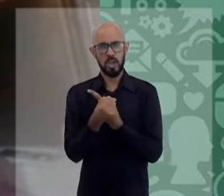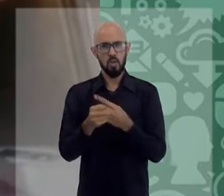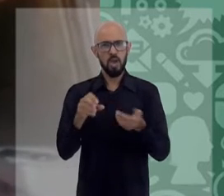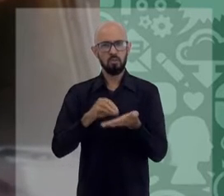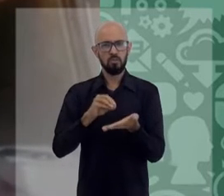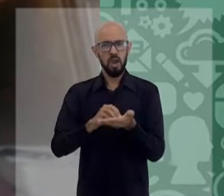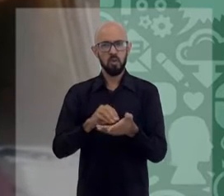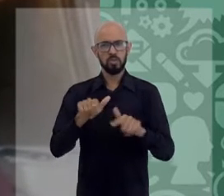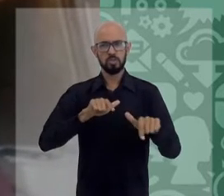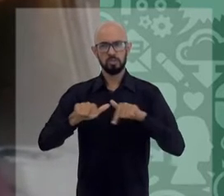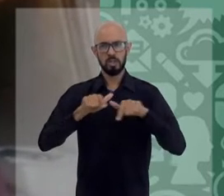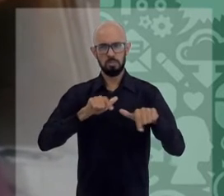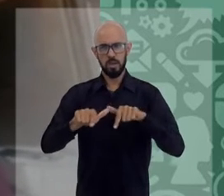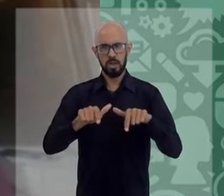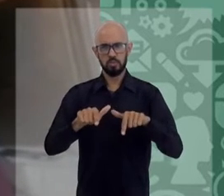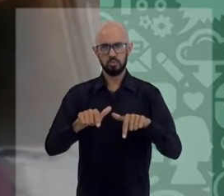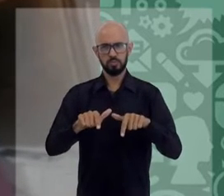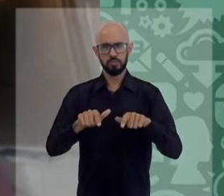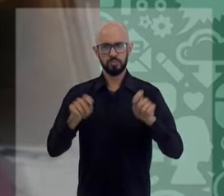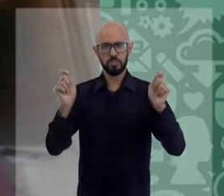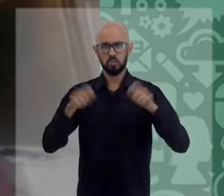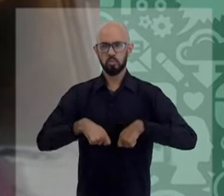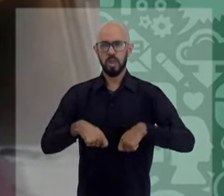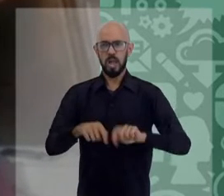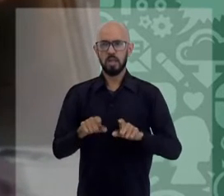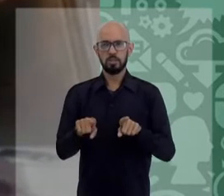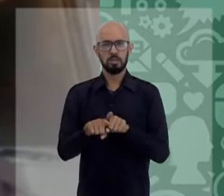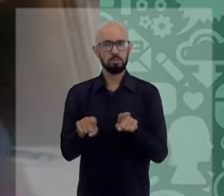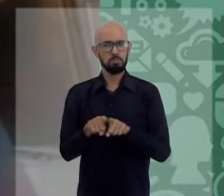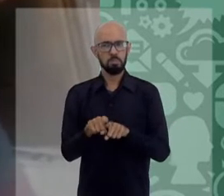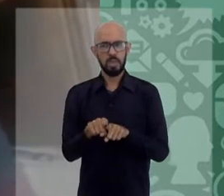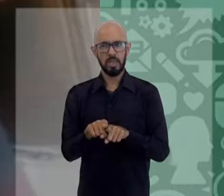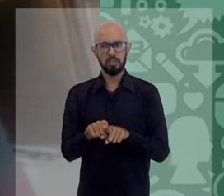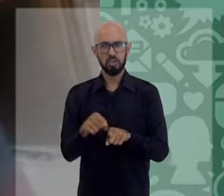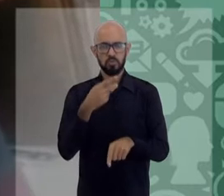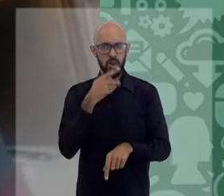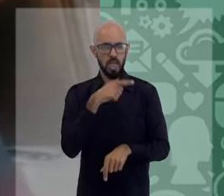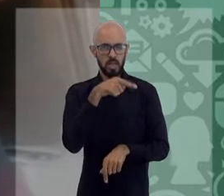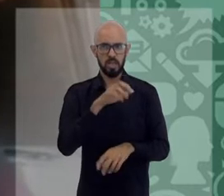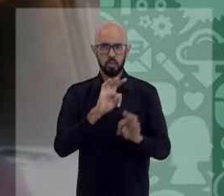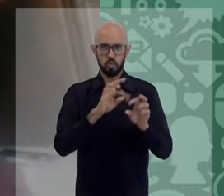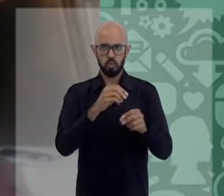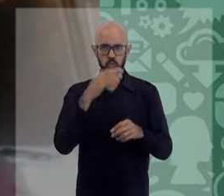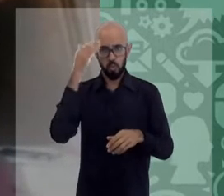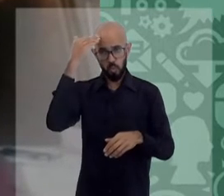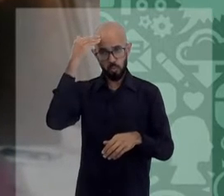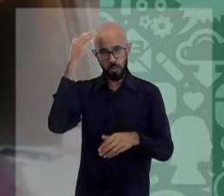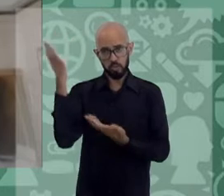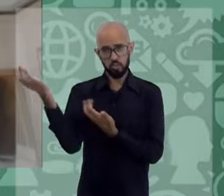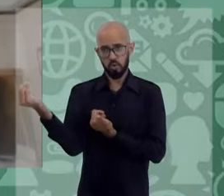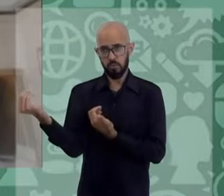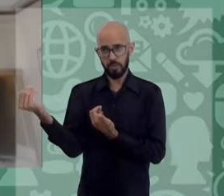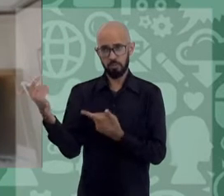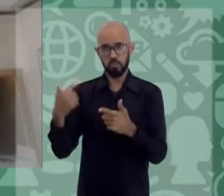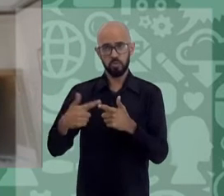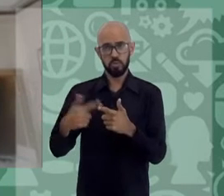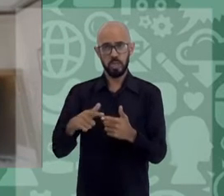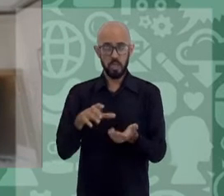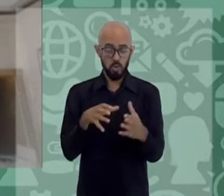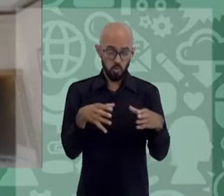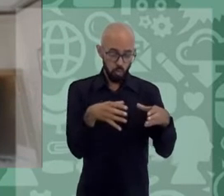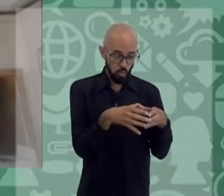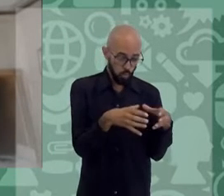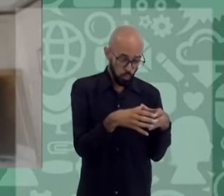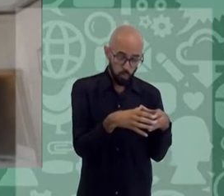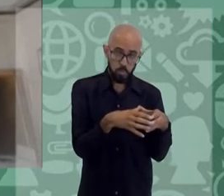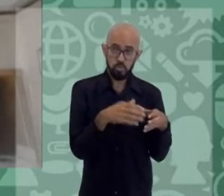do desemprego hoje. Né? Então, temas que calam muito fundo aos jovens, porque a categoria jovem não é